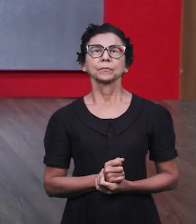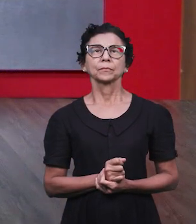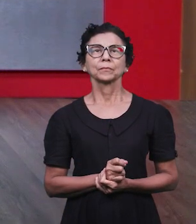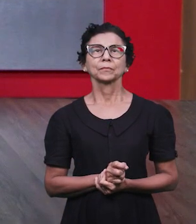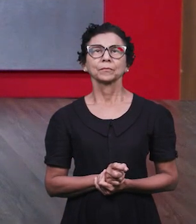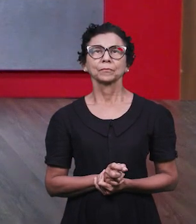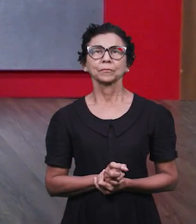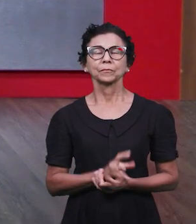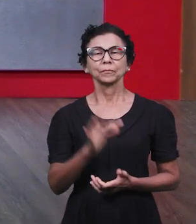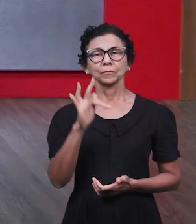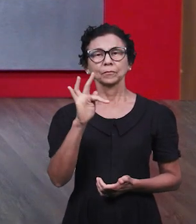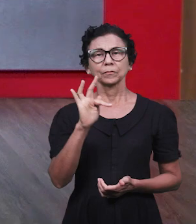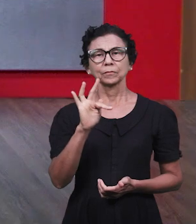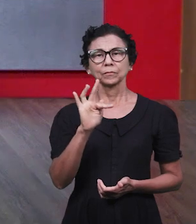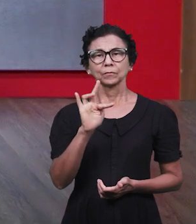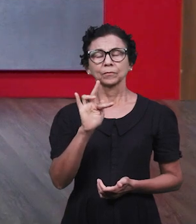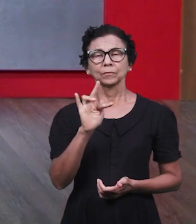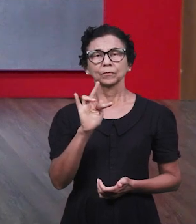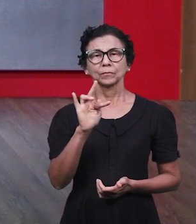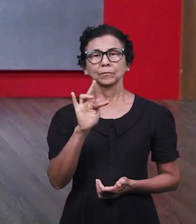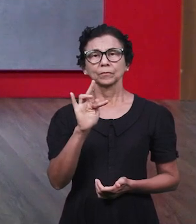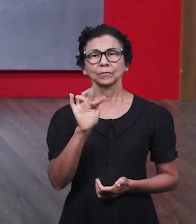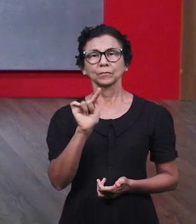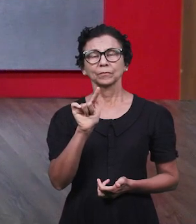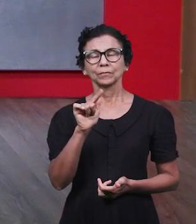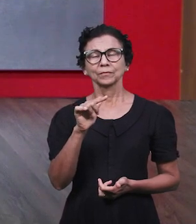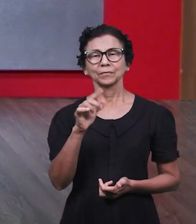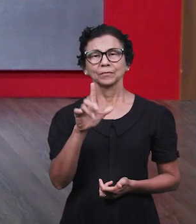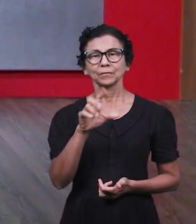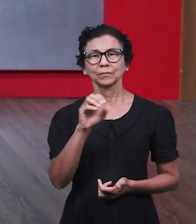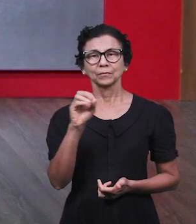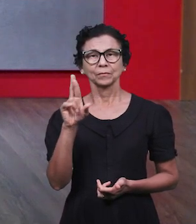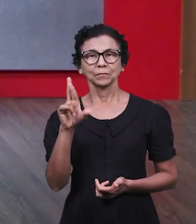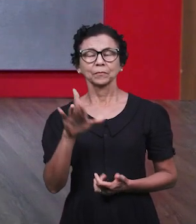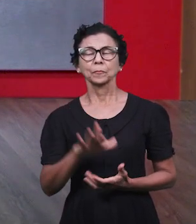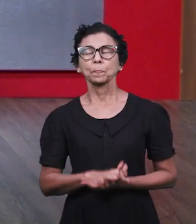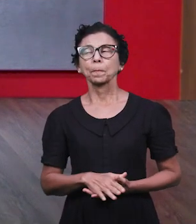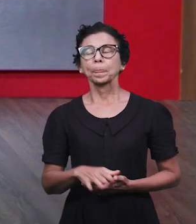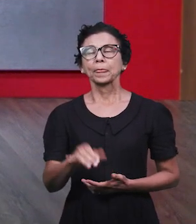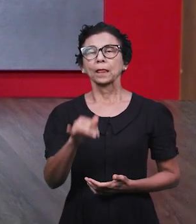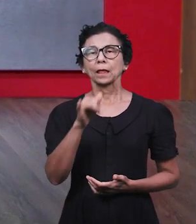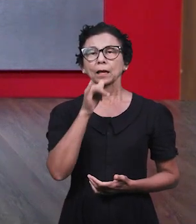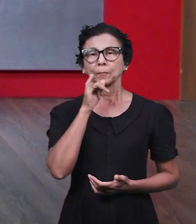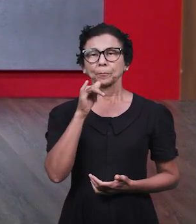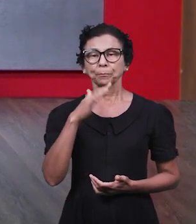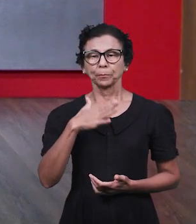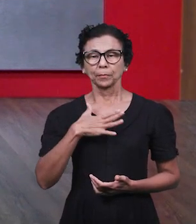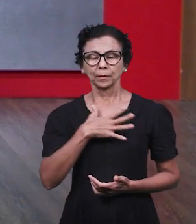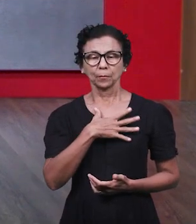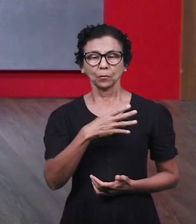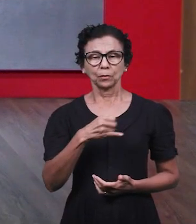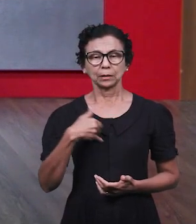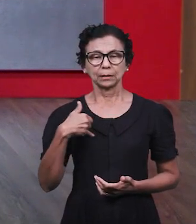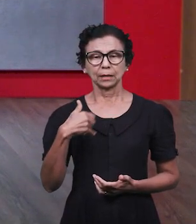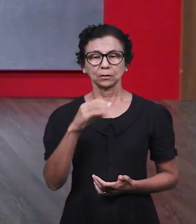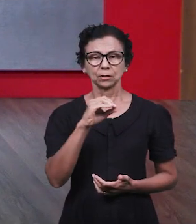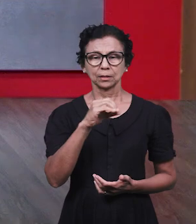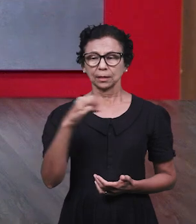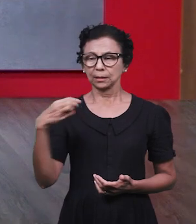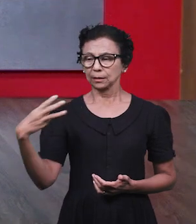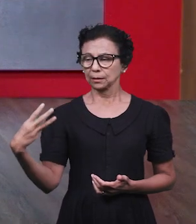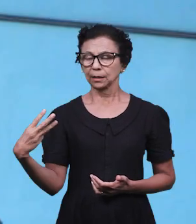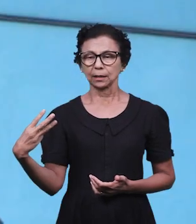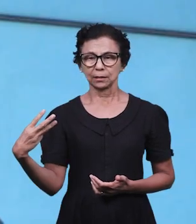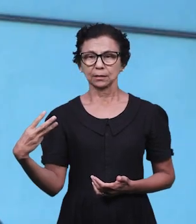aquela regrinha, doutora Bruna, que a gente sempre passa para os pais, que é a seguinte: meu filho tem de 0 a 3 anos de